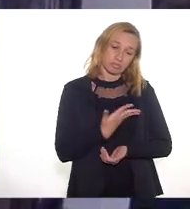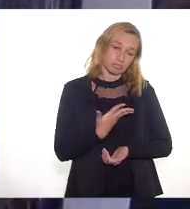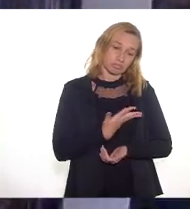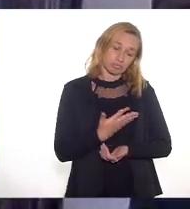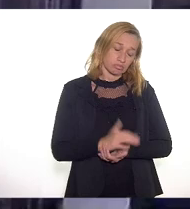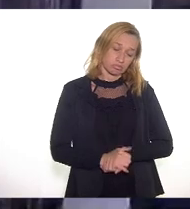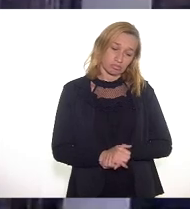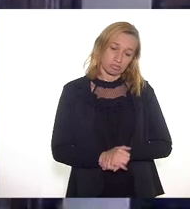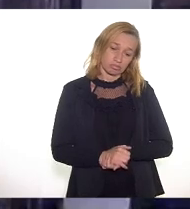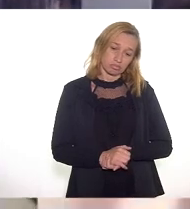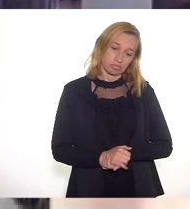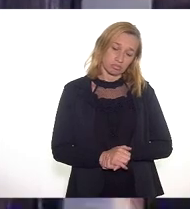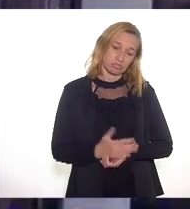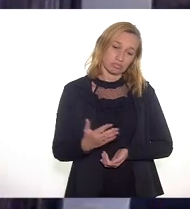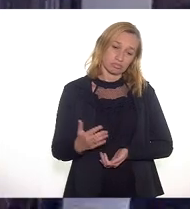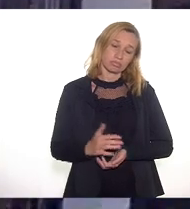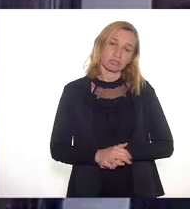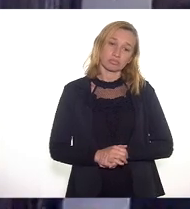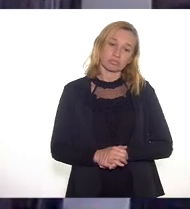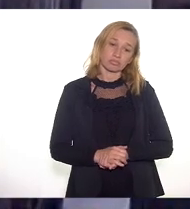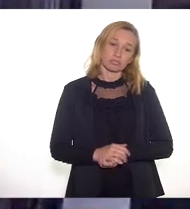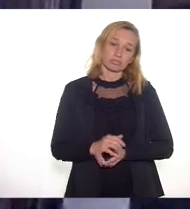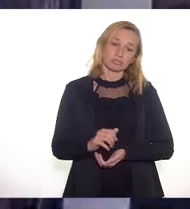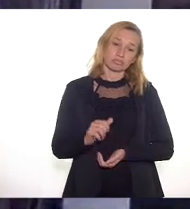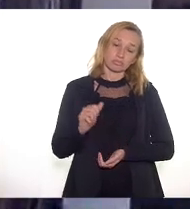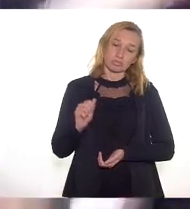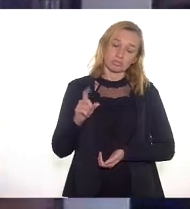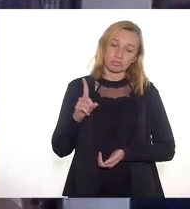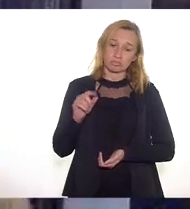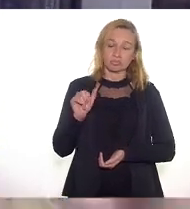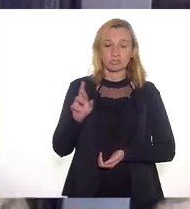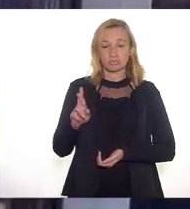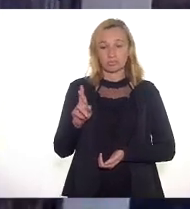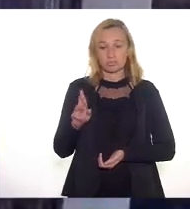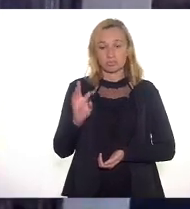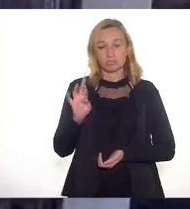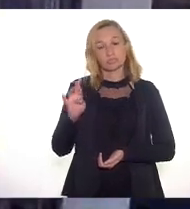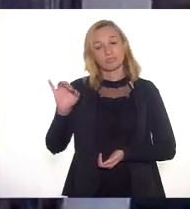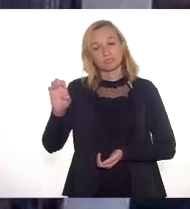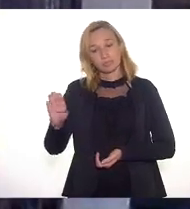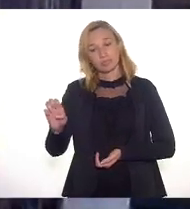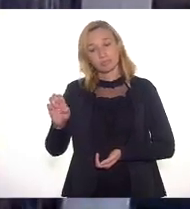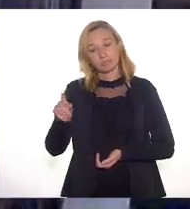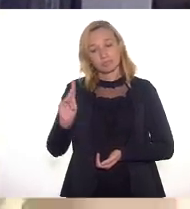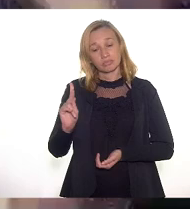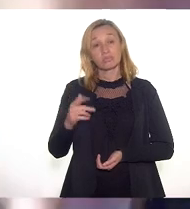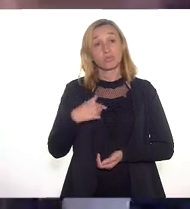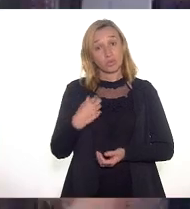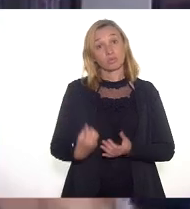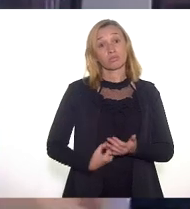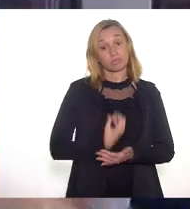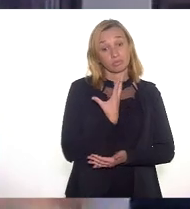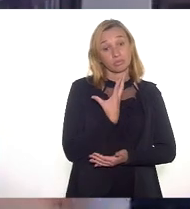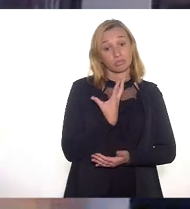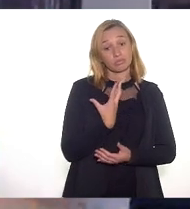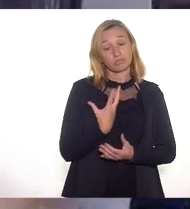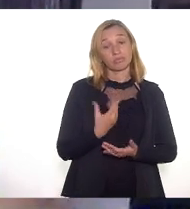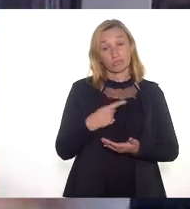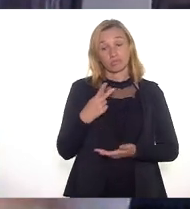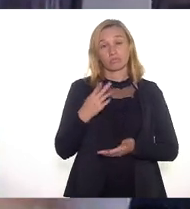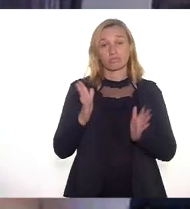amigo, companheiro Aldir Blanc, eu, pelo menos, fiz até um poema. E eu vou falar